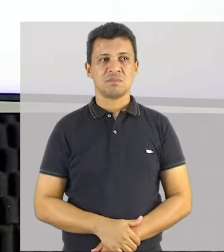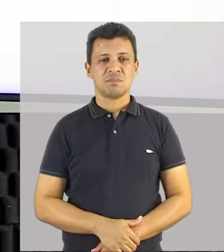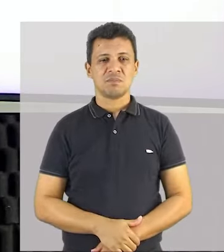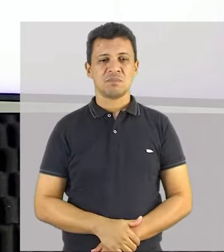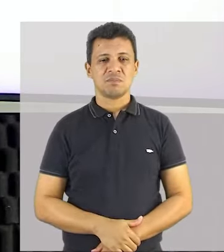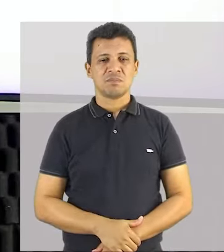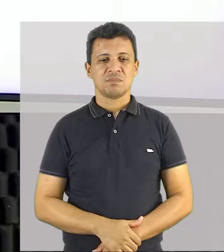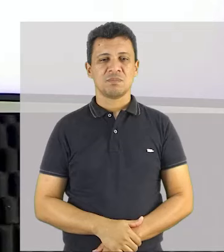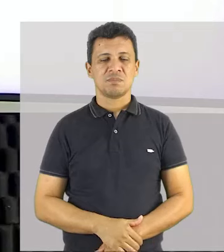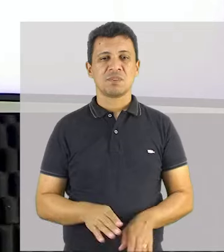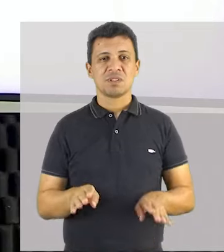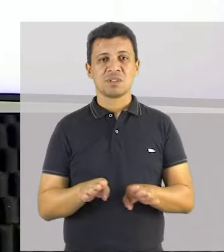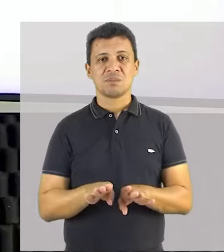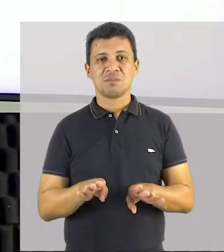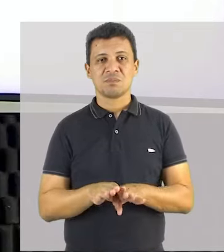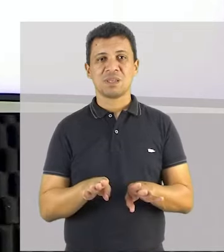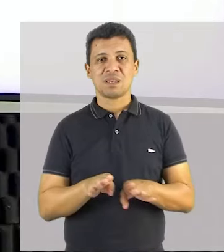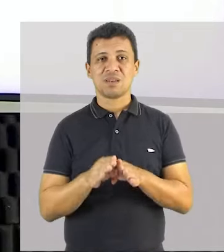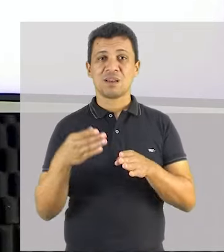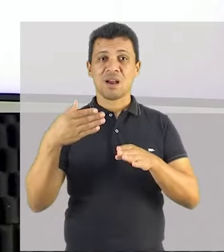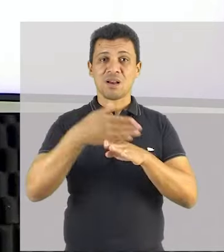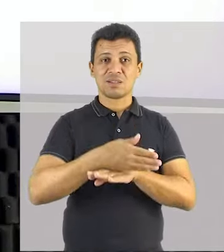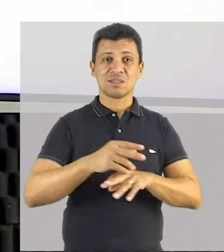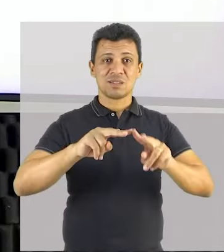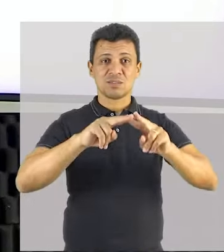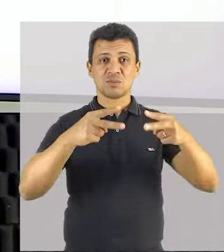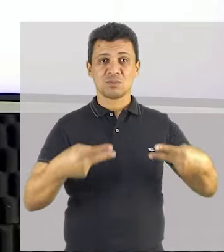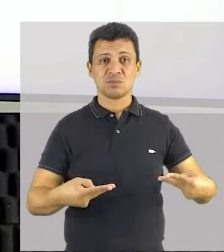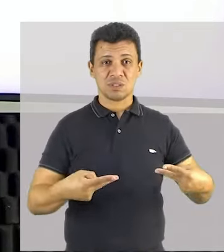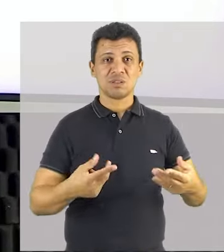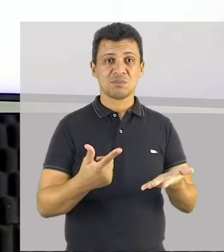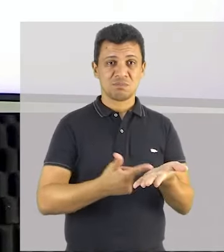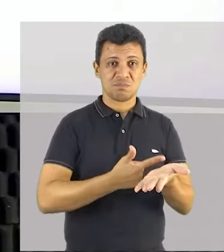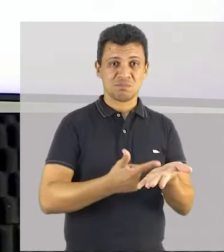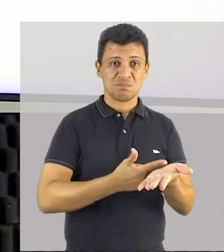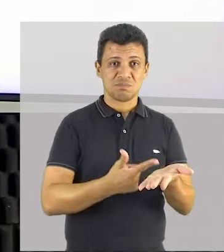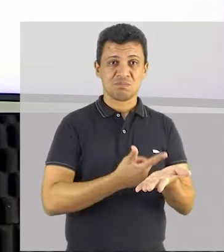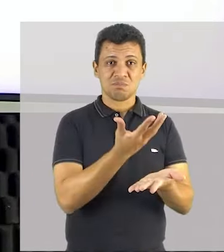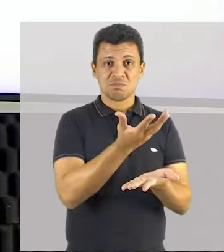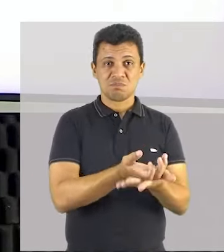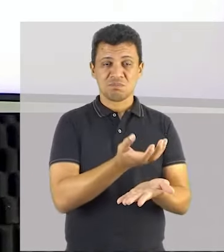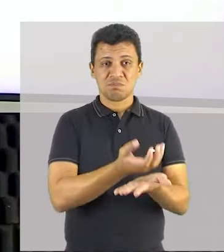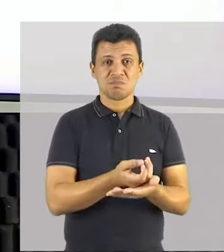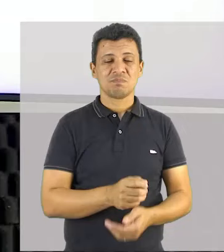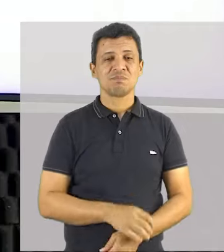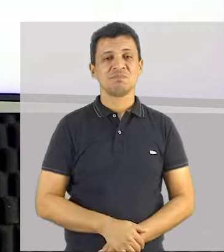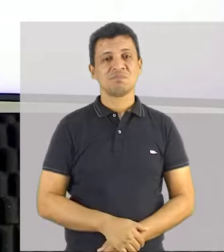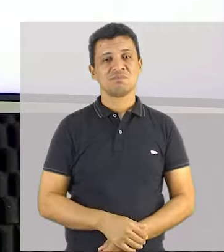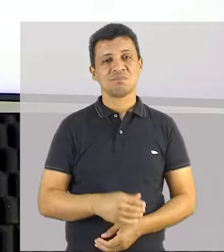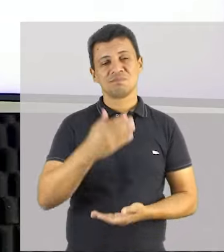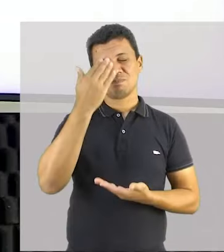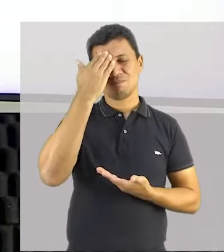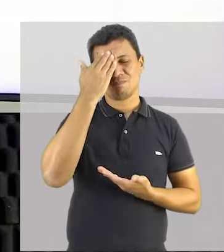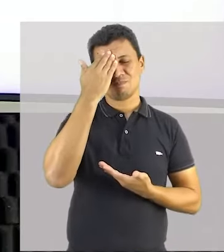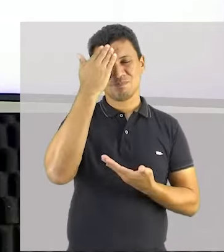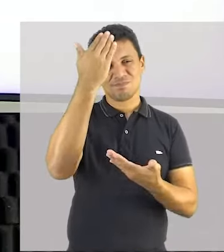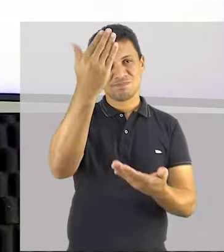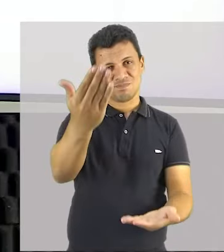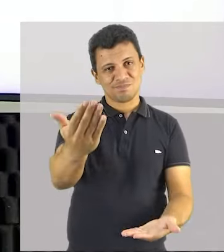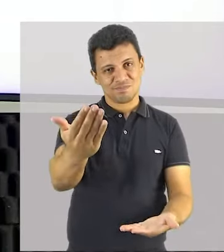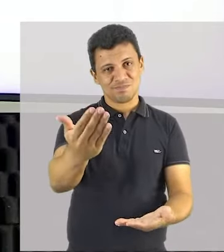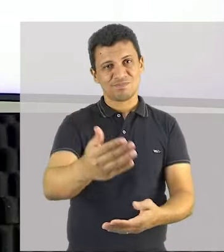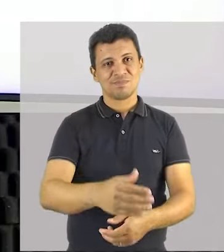eh não esqueçam no link o material e a gente eh agradece né a a